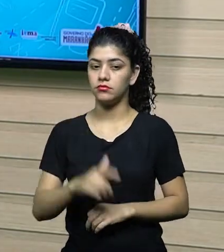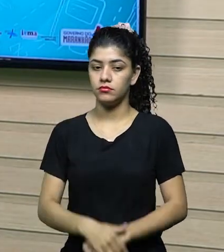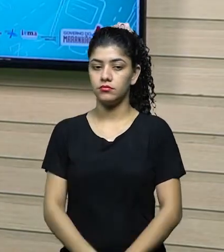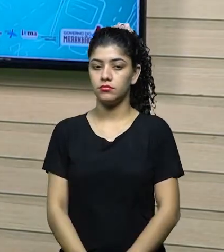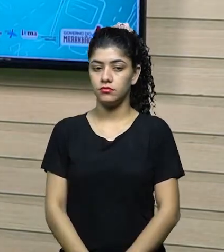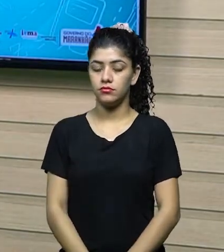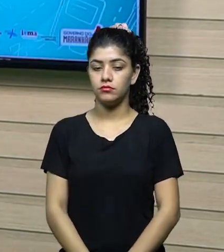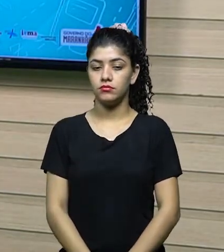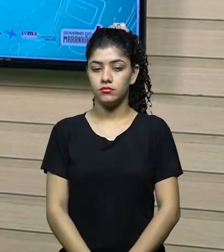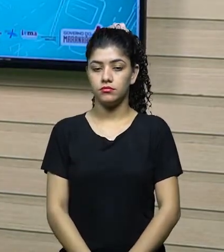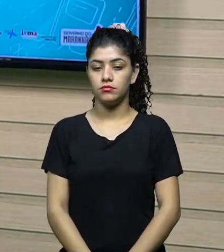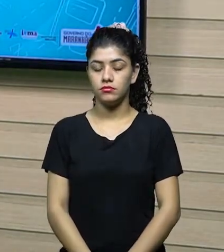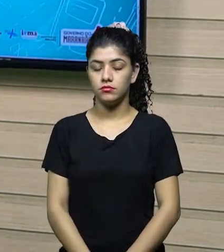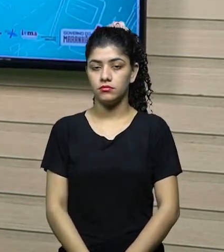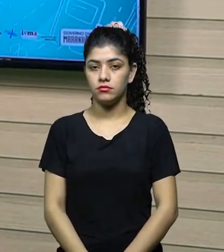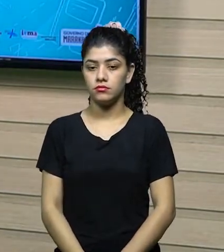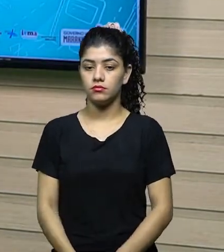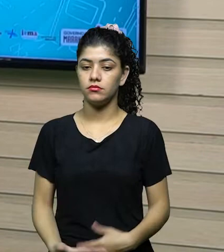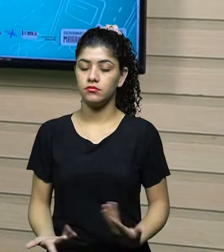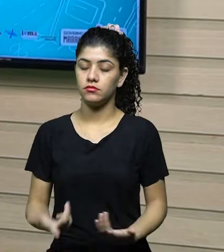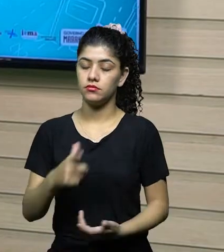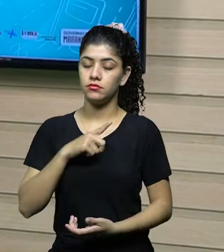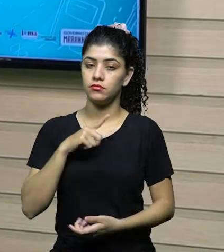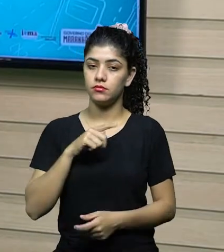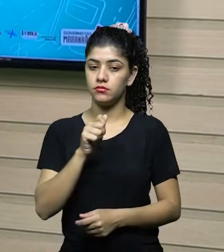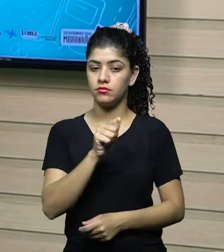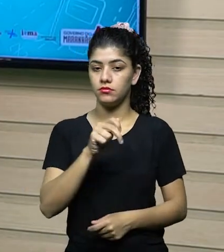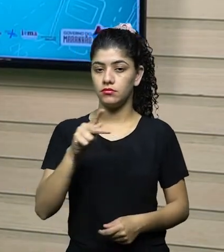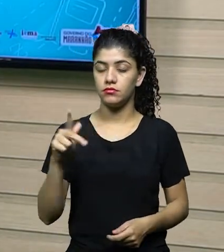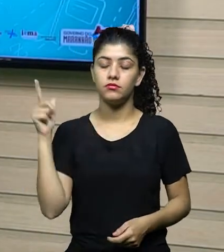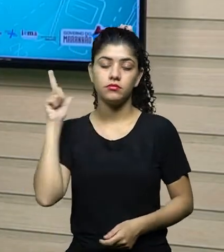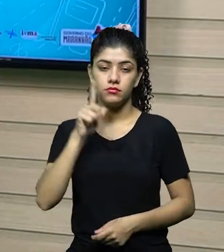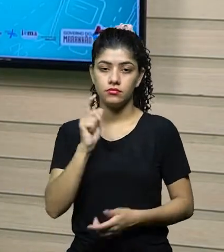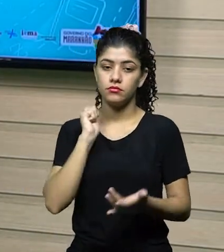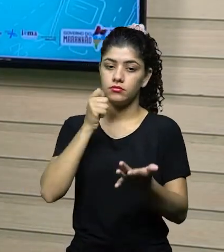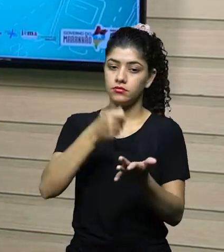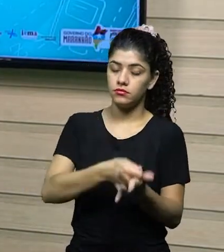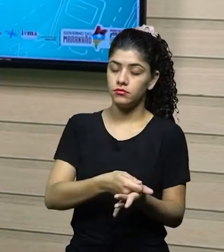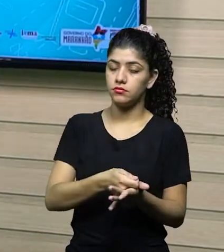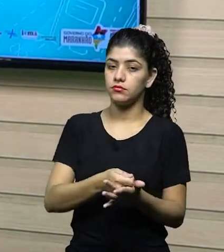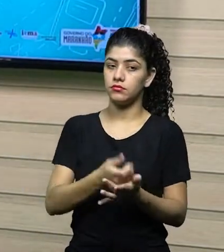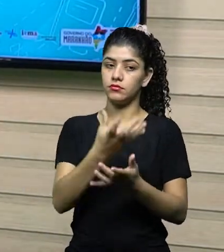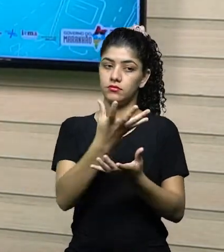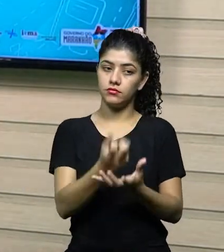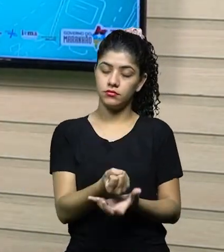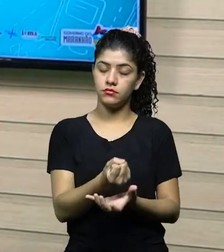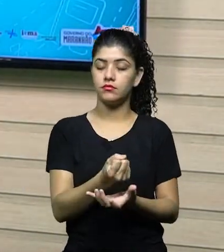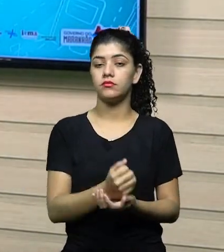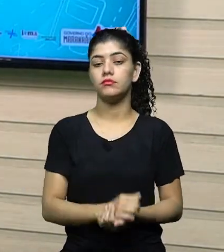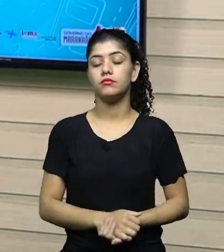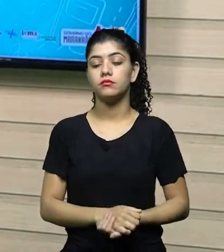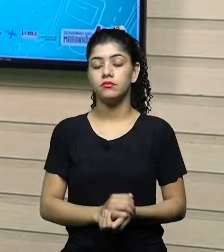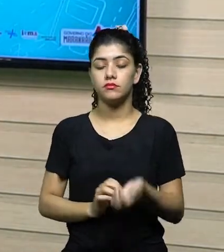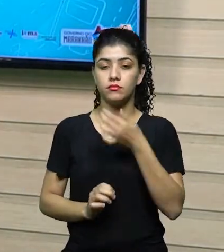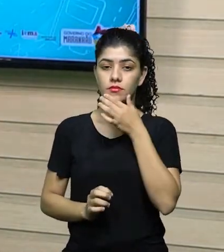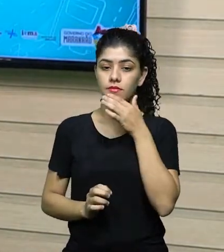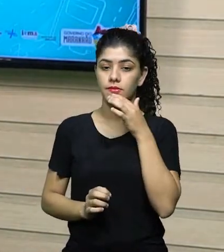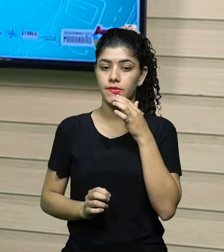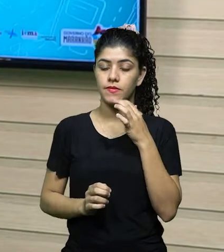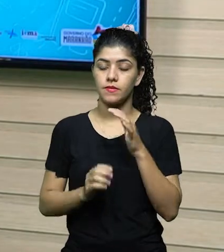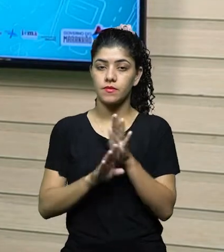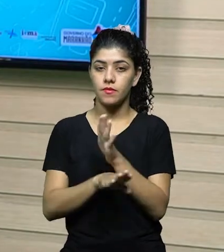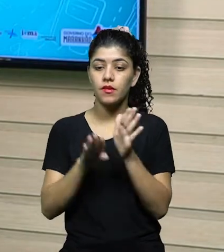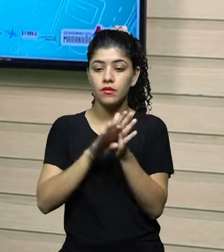uma operação bancária. Aqui, através desse aplicativo, você consegue pagar, você consegue receber, você